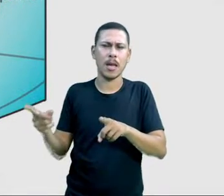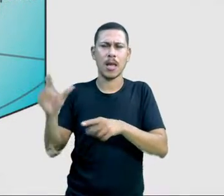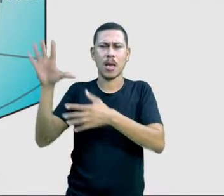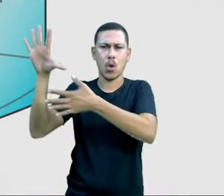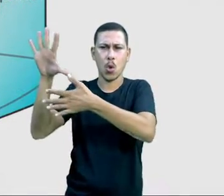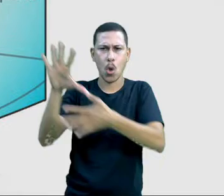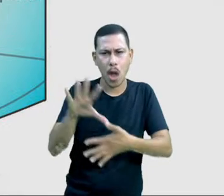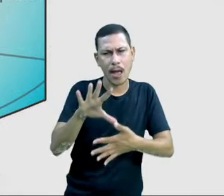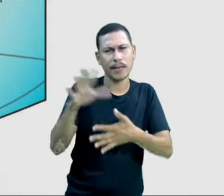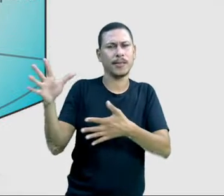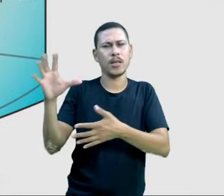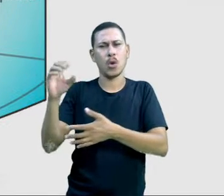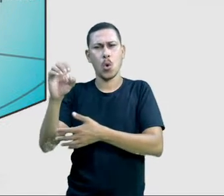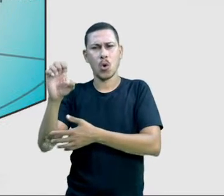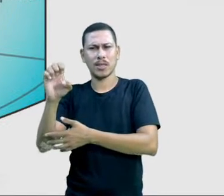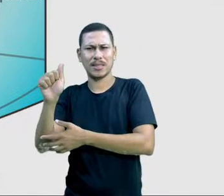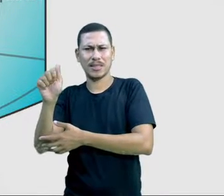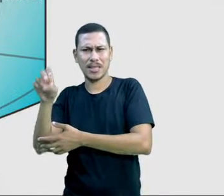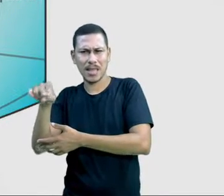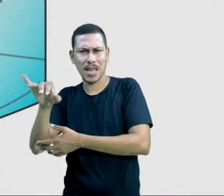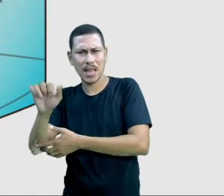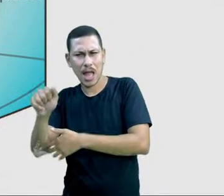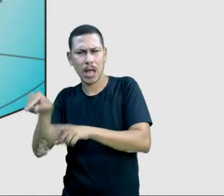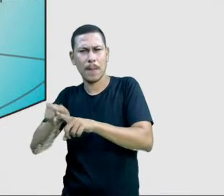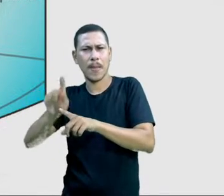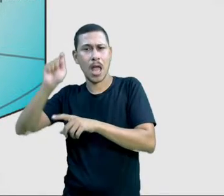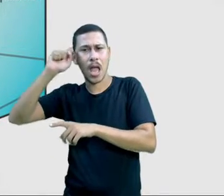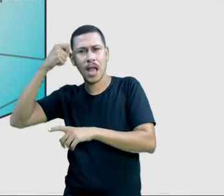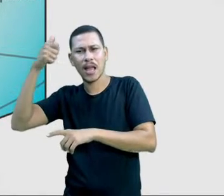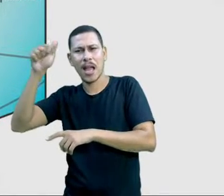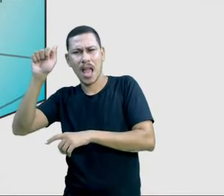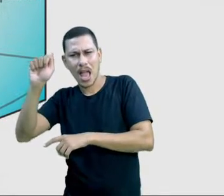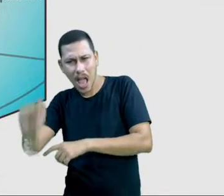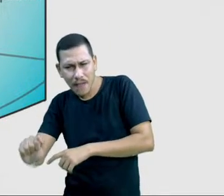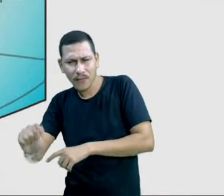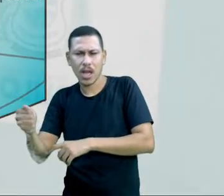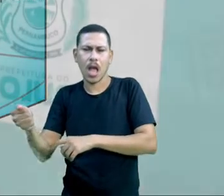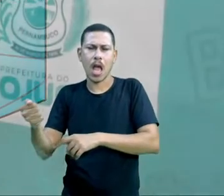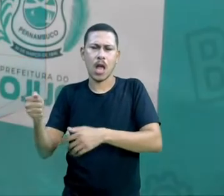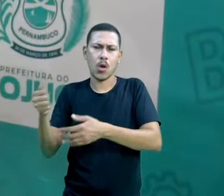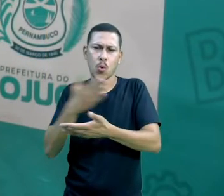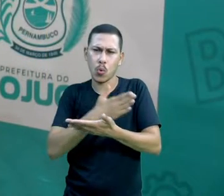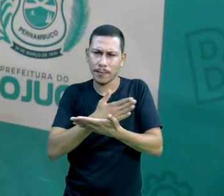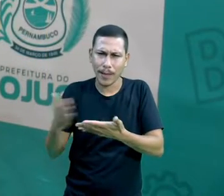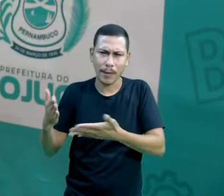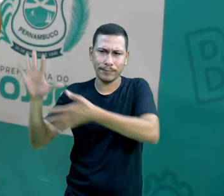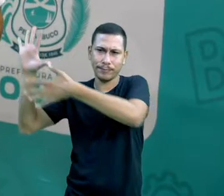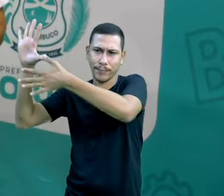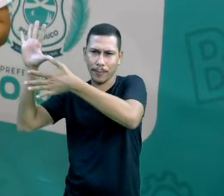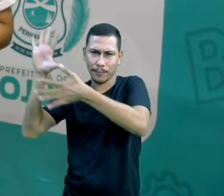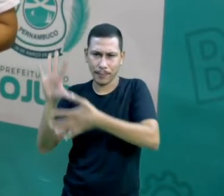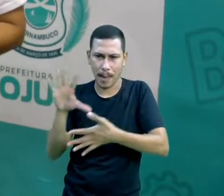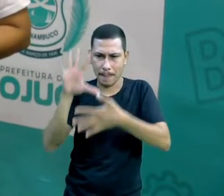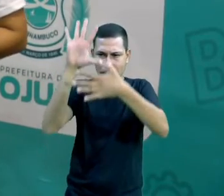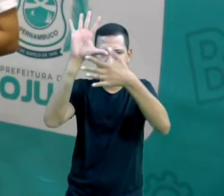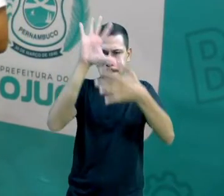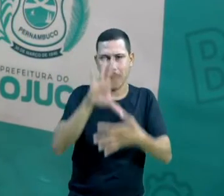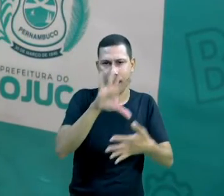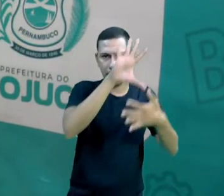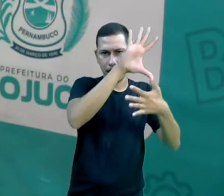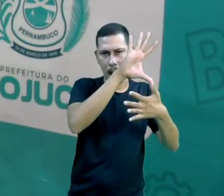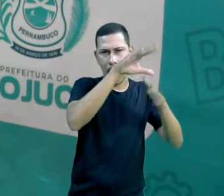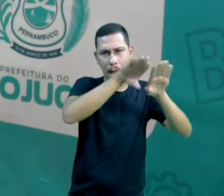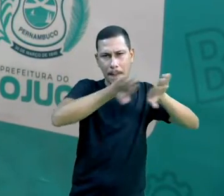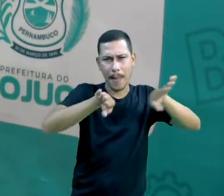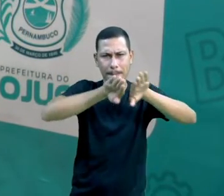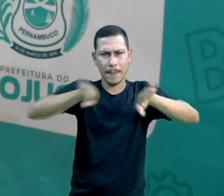Oceania, a África. Então foi quando eles realmente começaram a se separar mais e mais. E finalmente